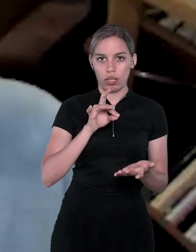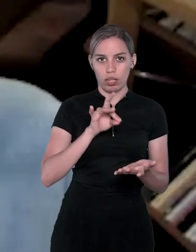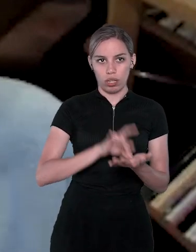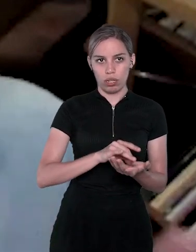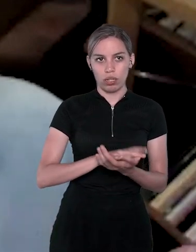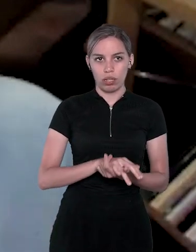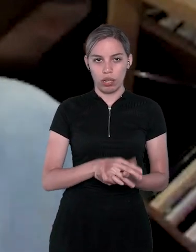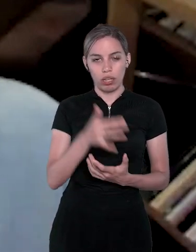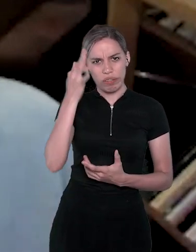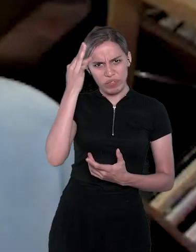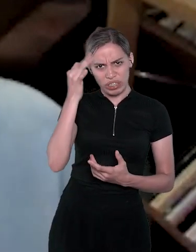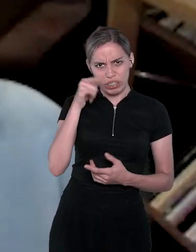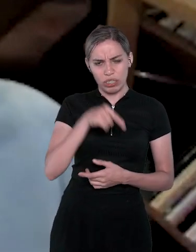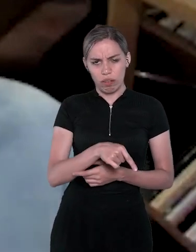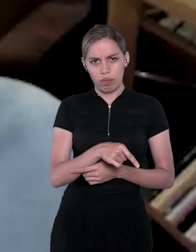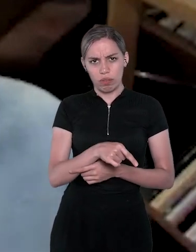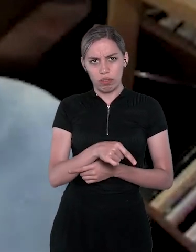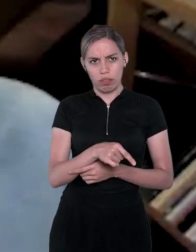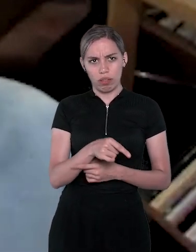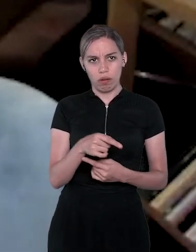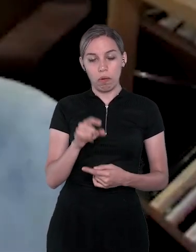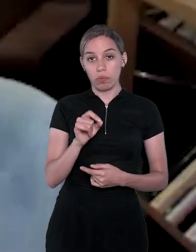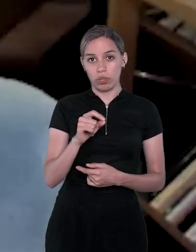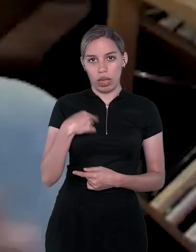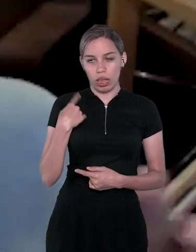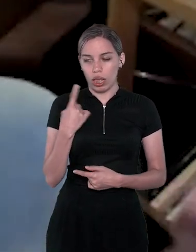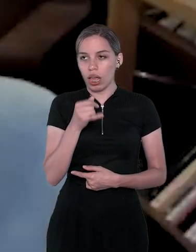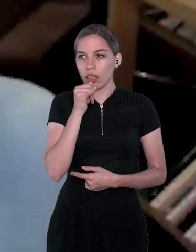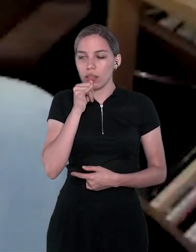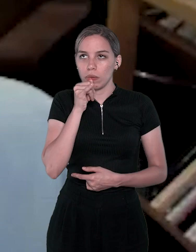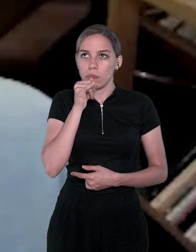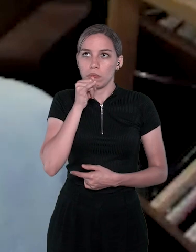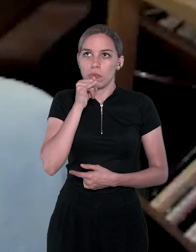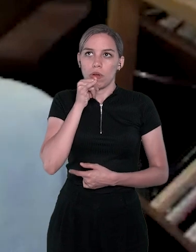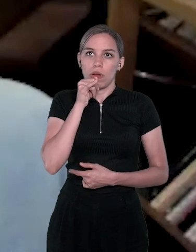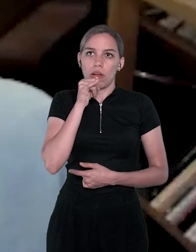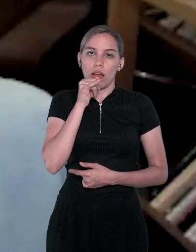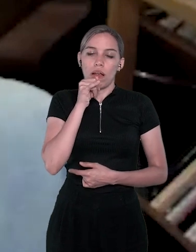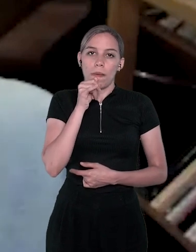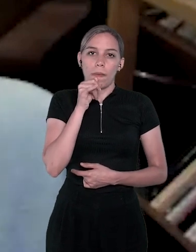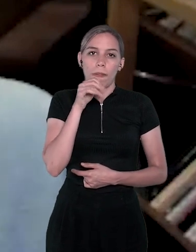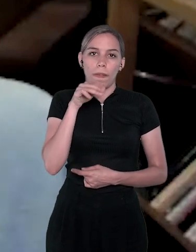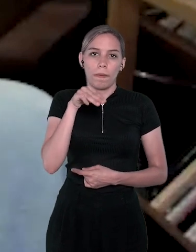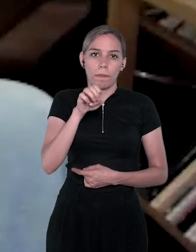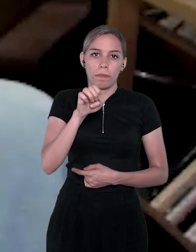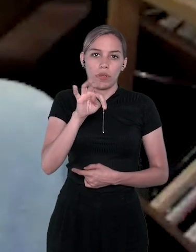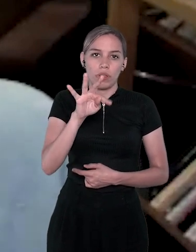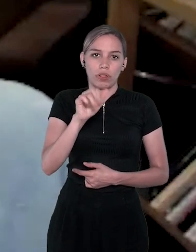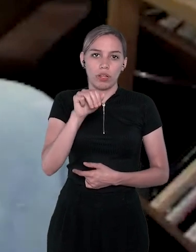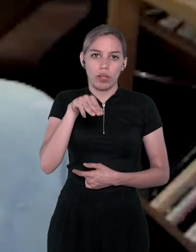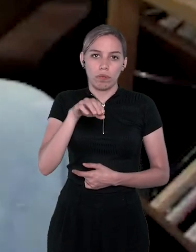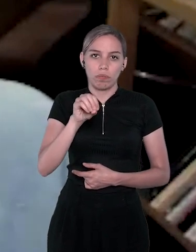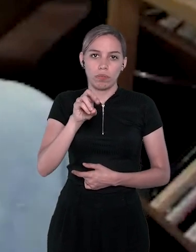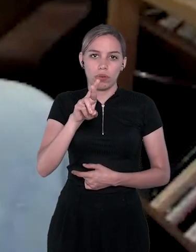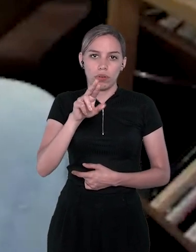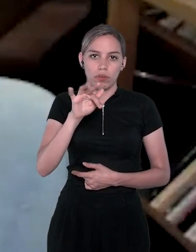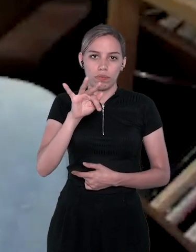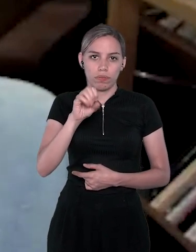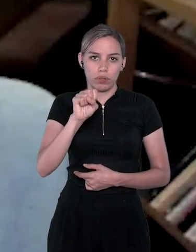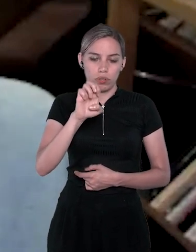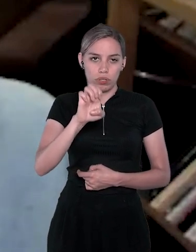a ideia da metamorfose, né? Nós estamos passando por uma metamorfose global, estrutural,